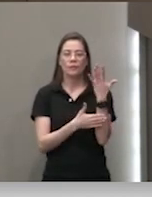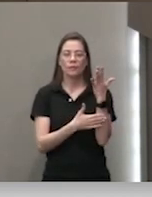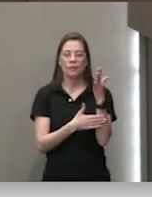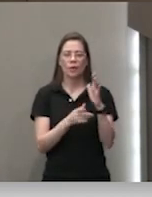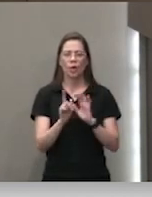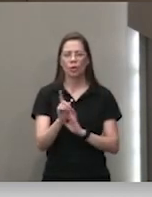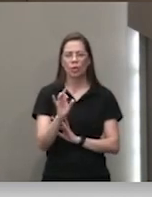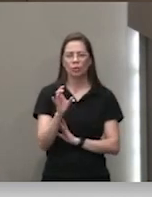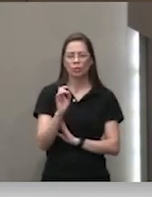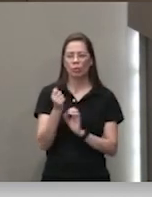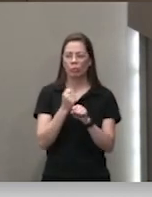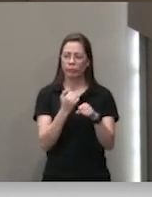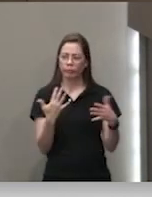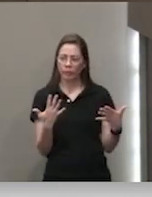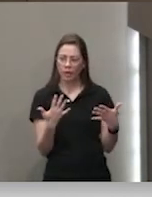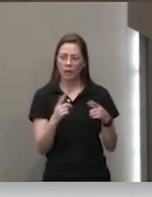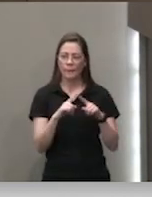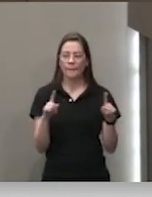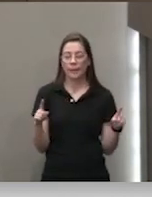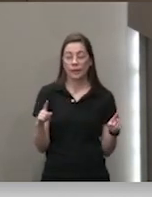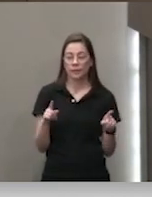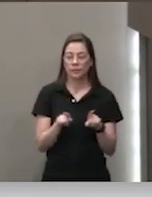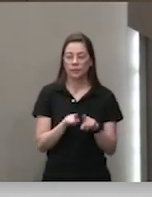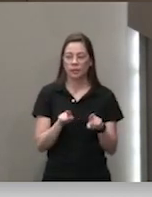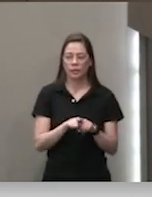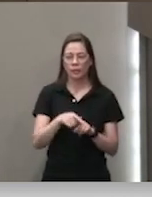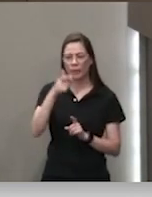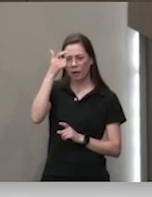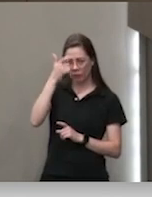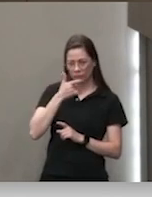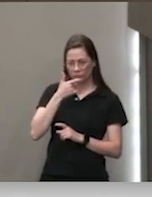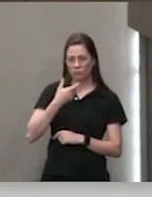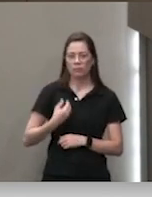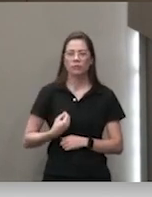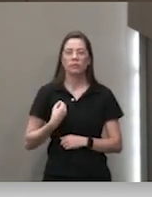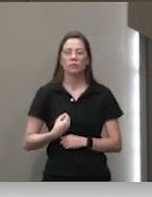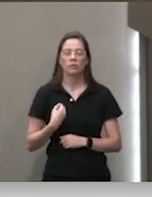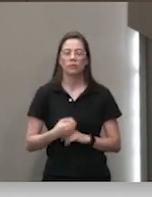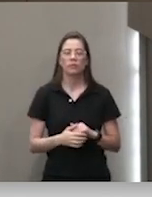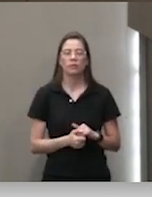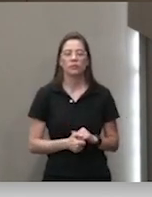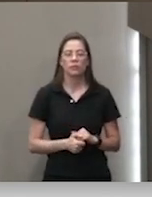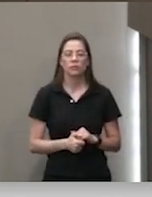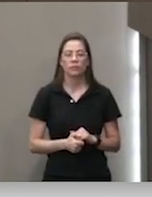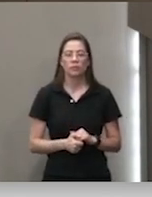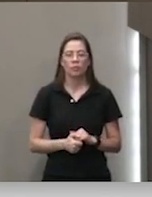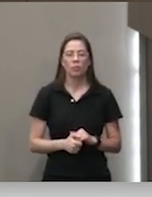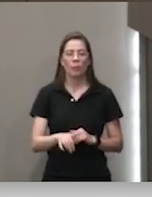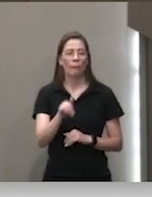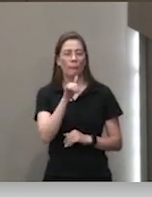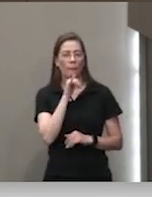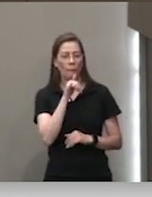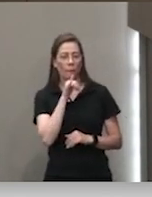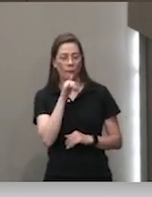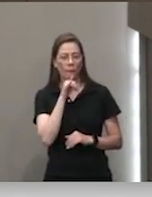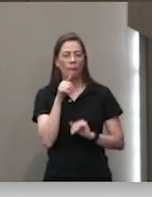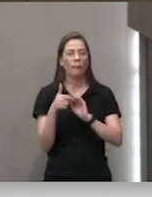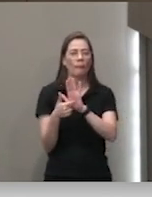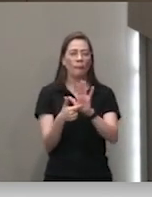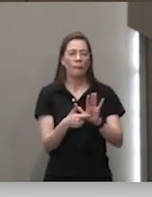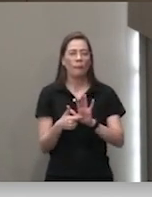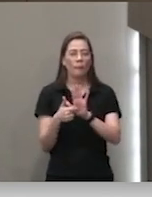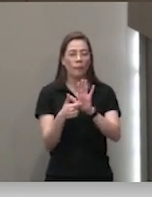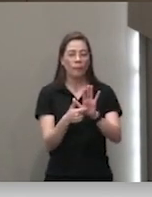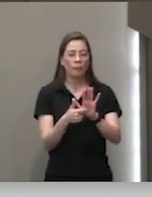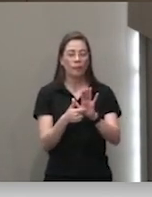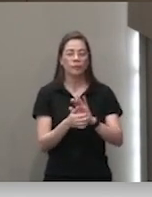pelo seu grande expediente, mas pela pessoa que o senhor é, pelos exemplos que o senhor nos deu,